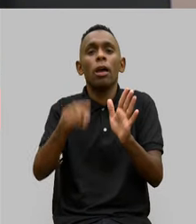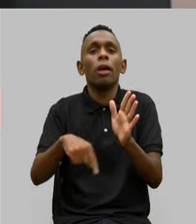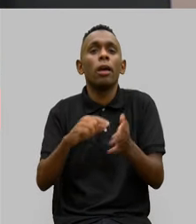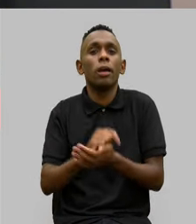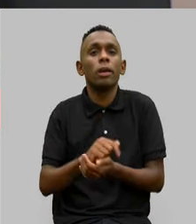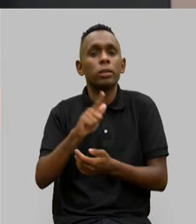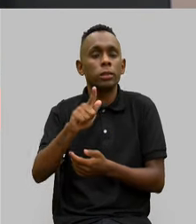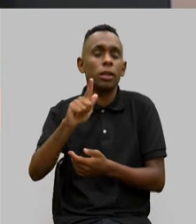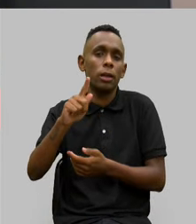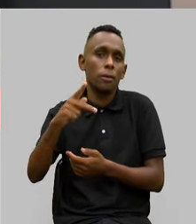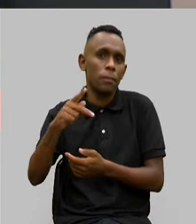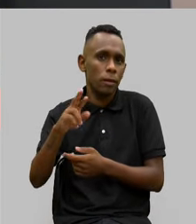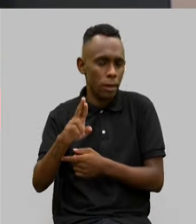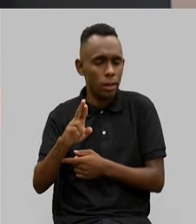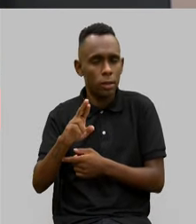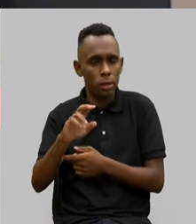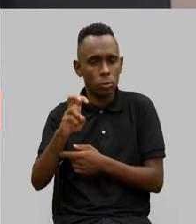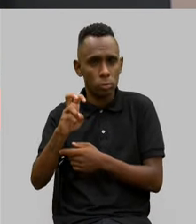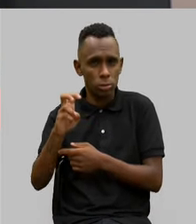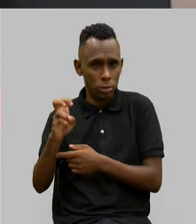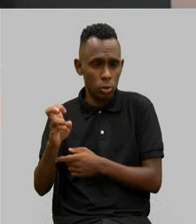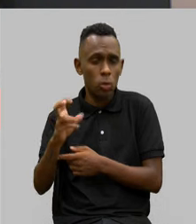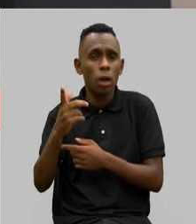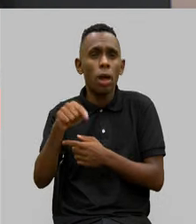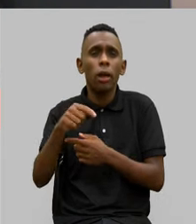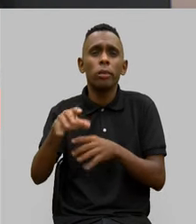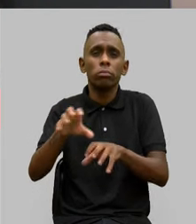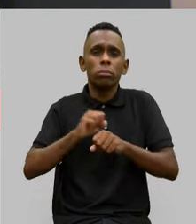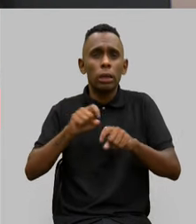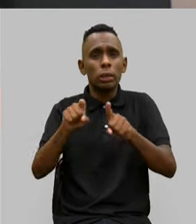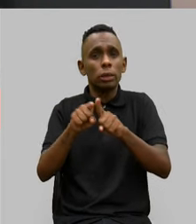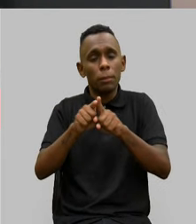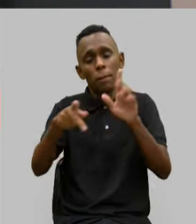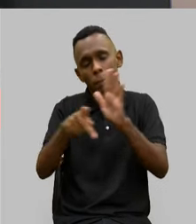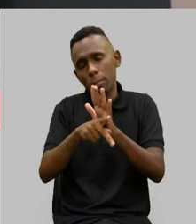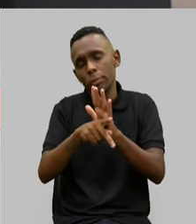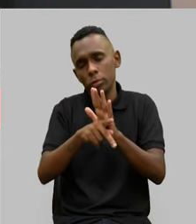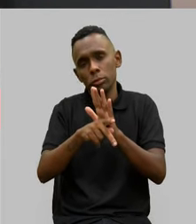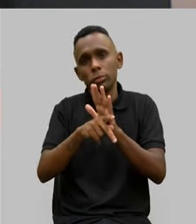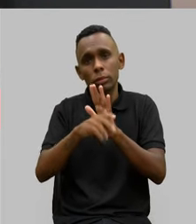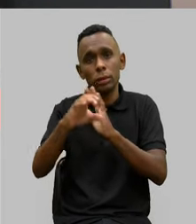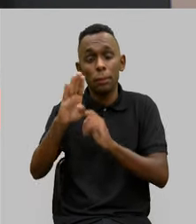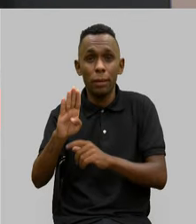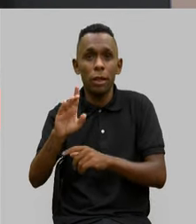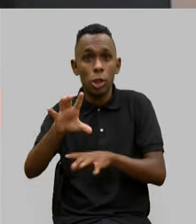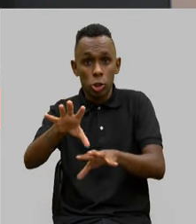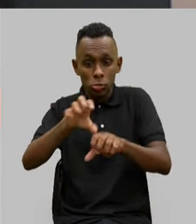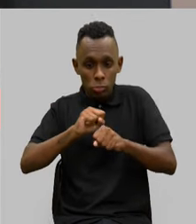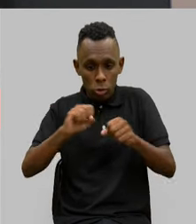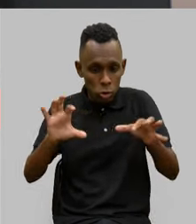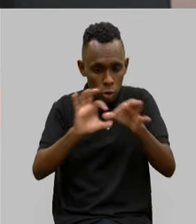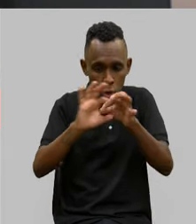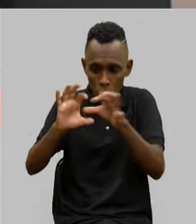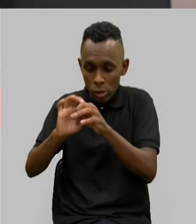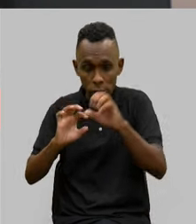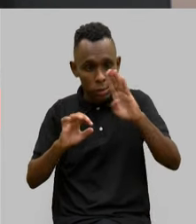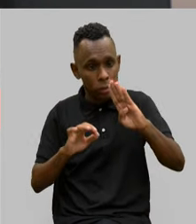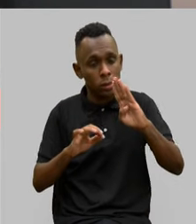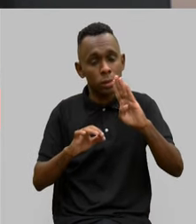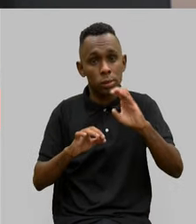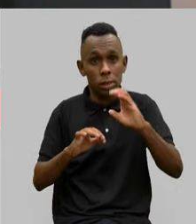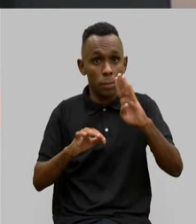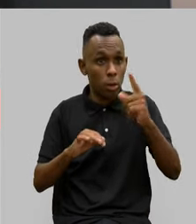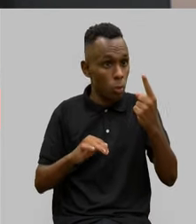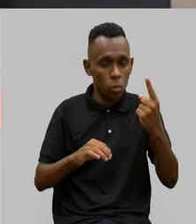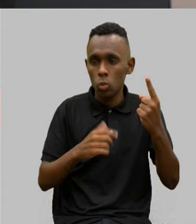gpr55 que ele é também um receptor de canabinoide ou seja não tem só receptor cb1 e cb2 não né tem